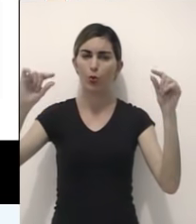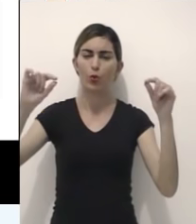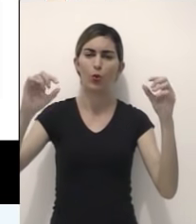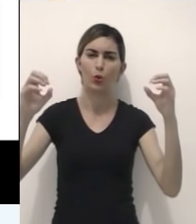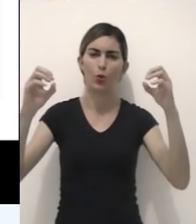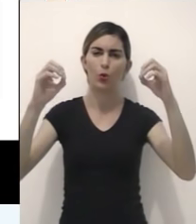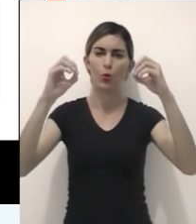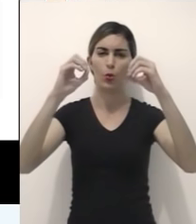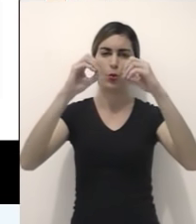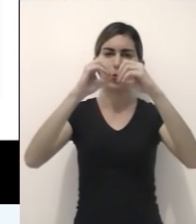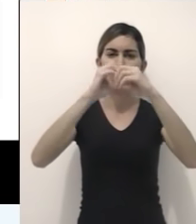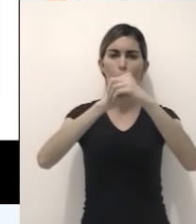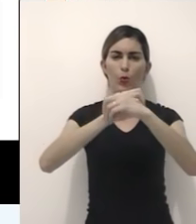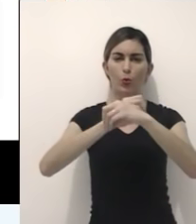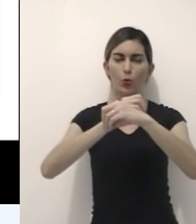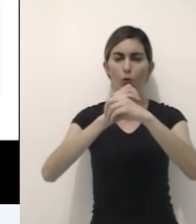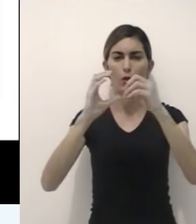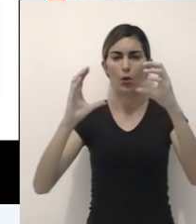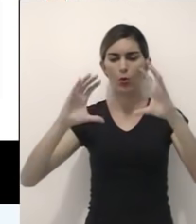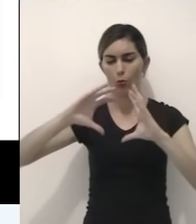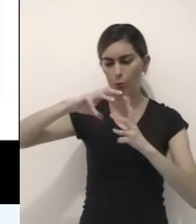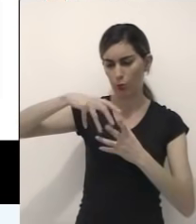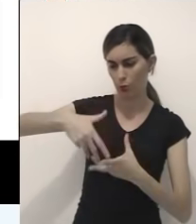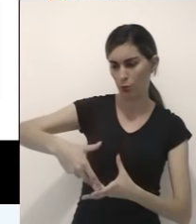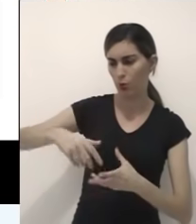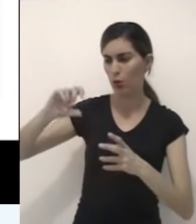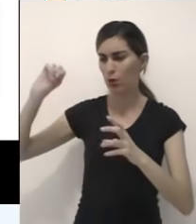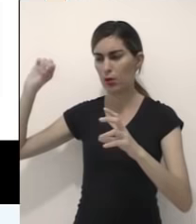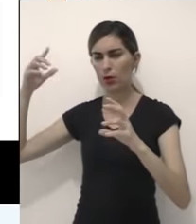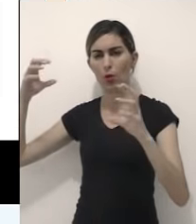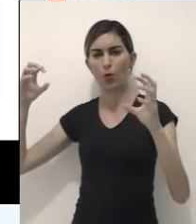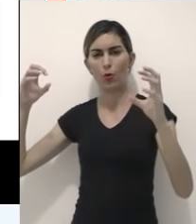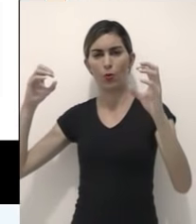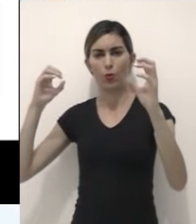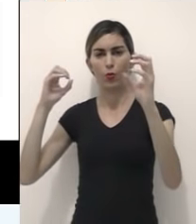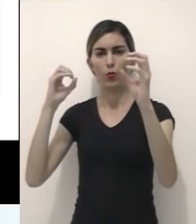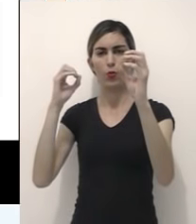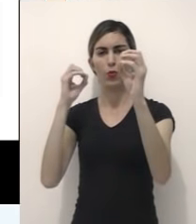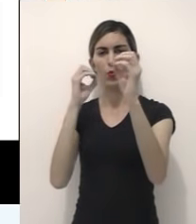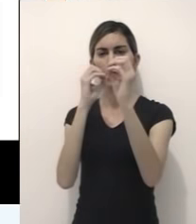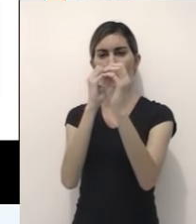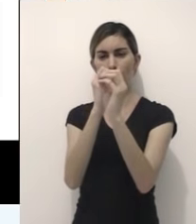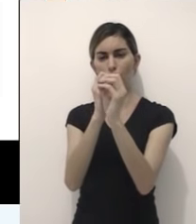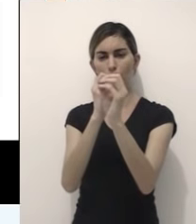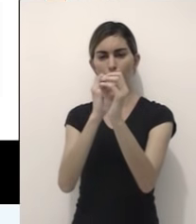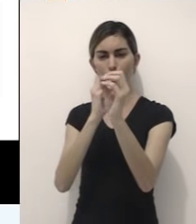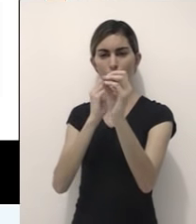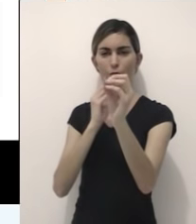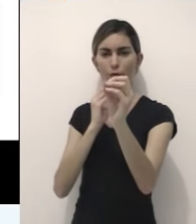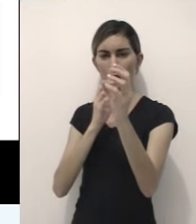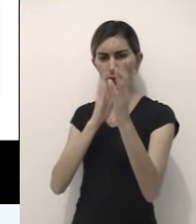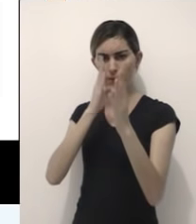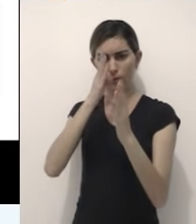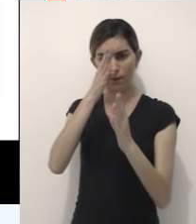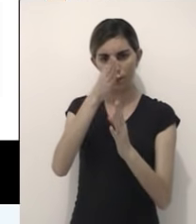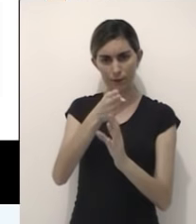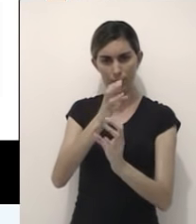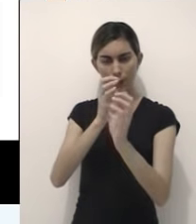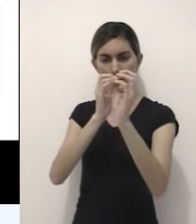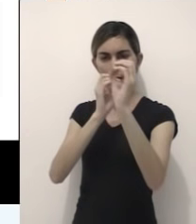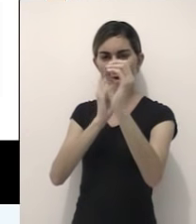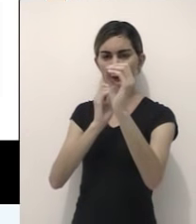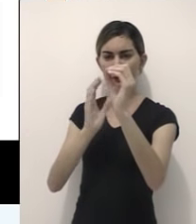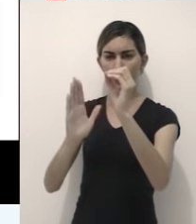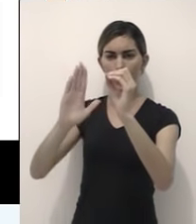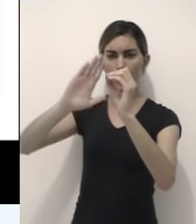lunar total, que a Lua, a Terra e o Sol estão completamente alinhados no mesmo eixo.